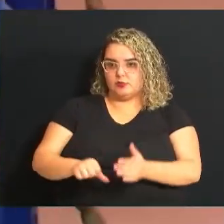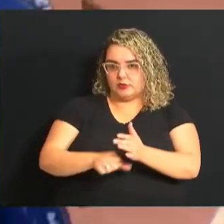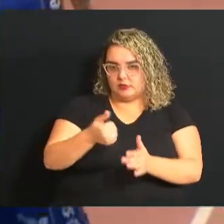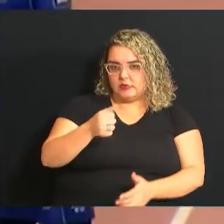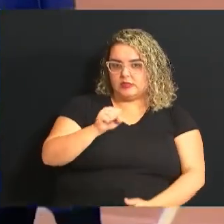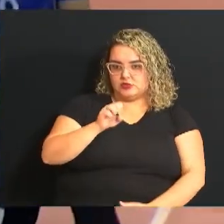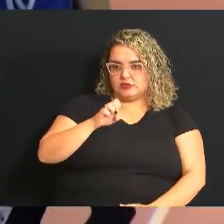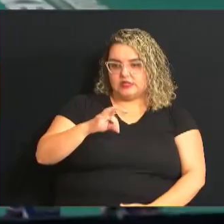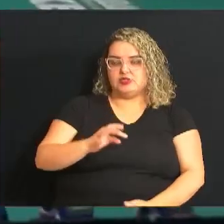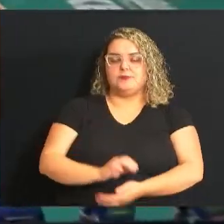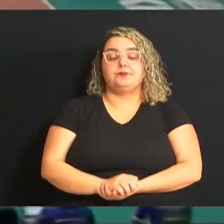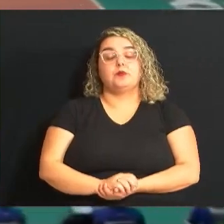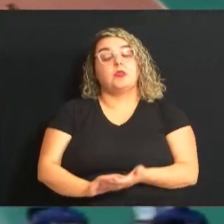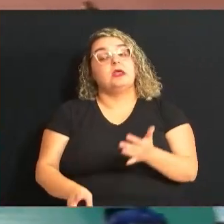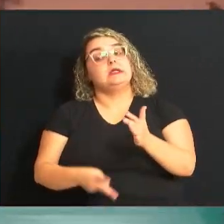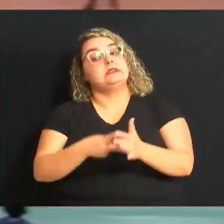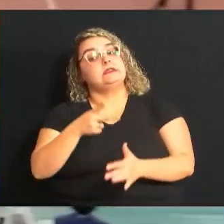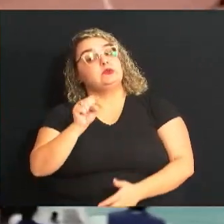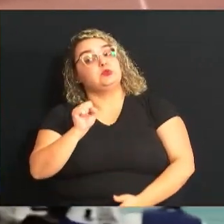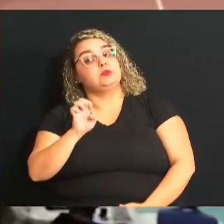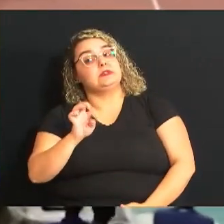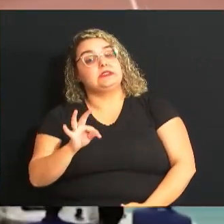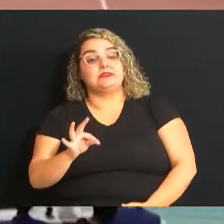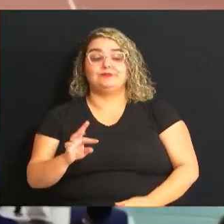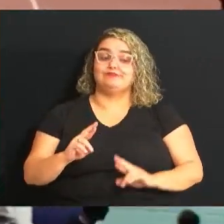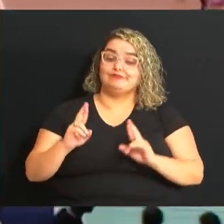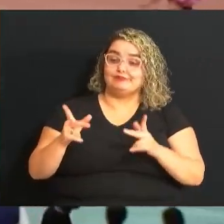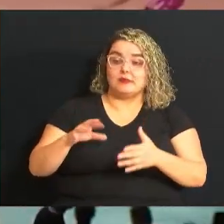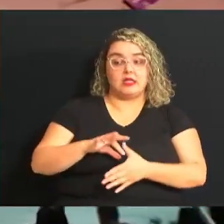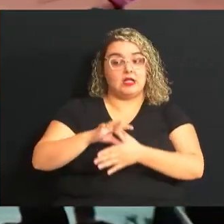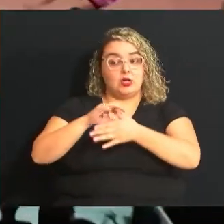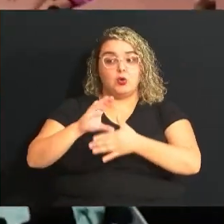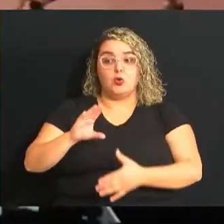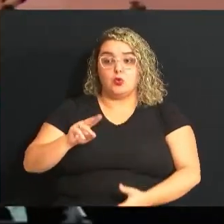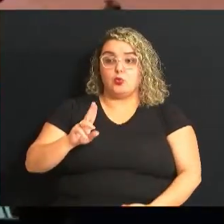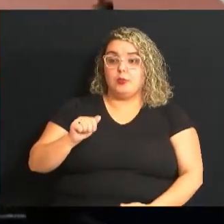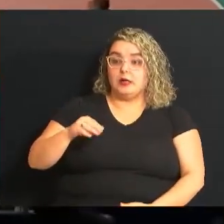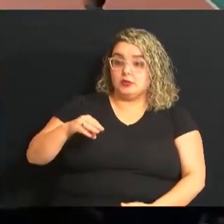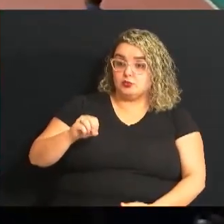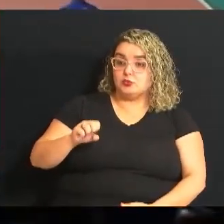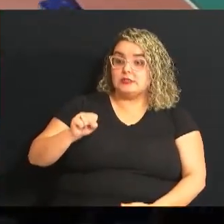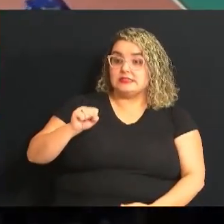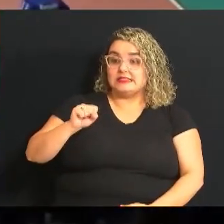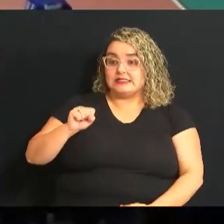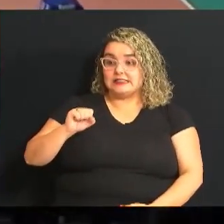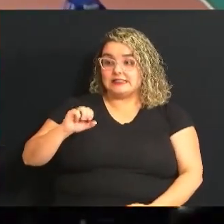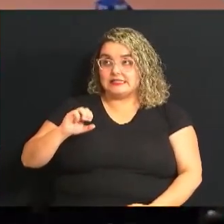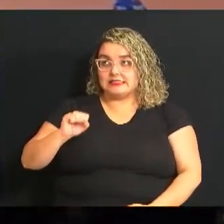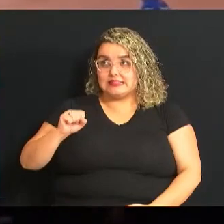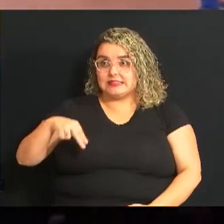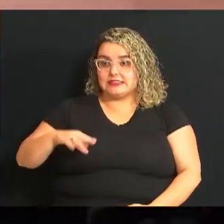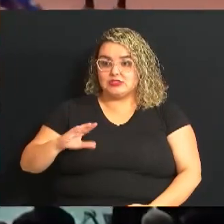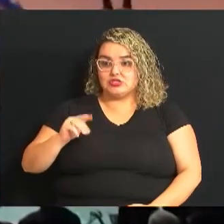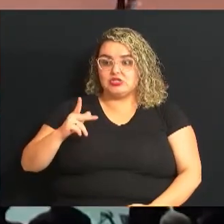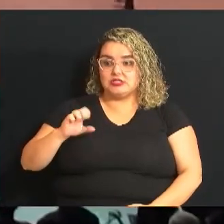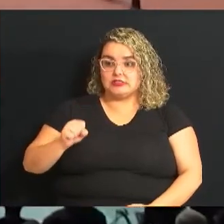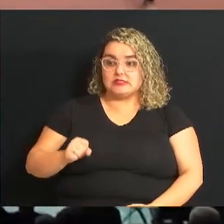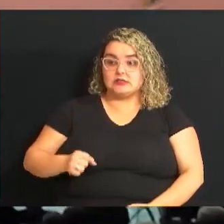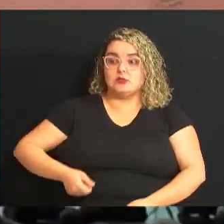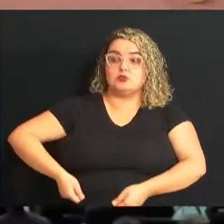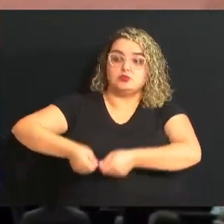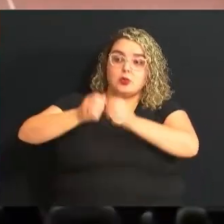Camelô e Rodrigo da Farmadic, que obriga a identificação de forma visível nas mochilas e nos capacetes